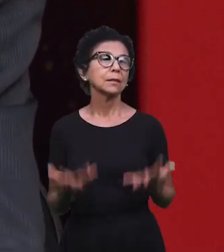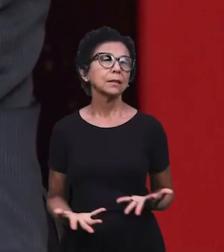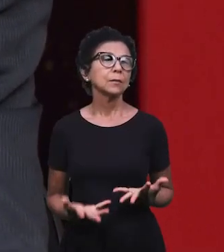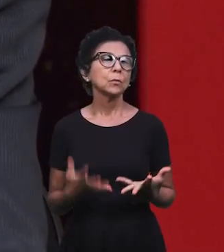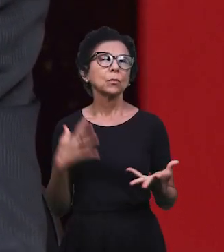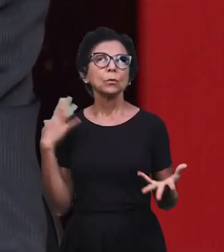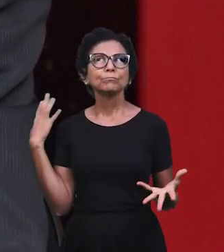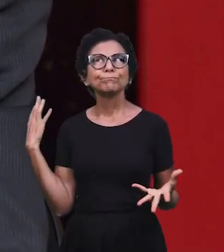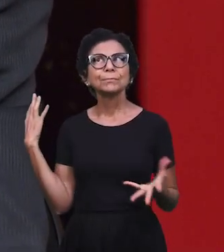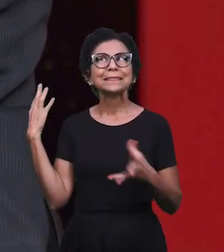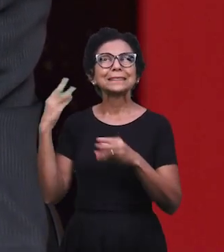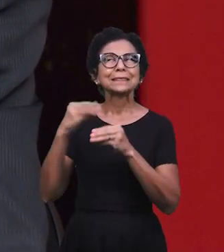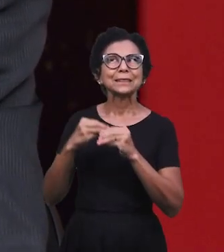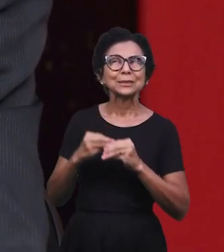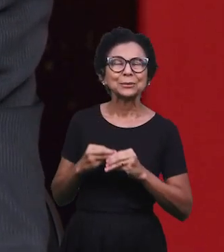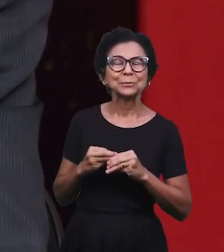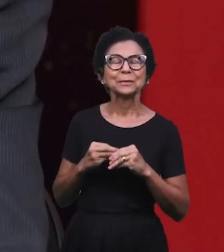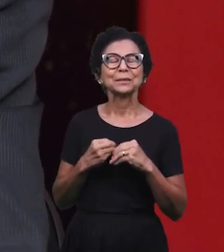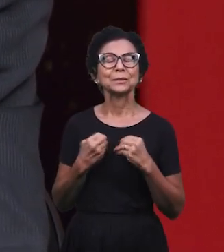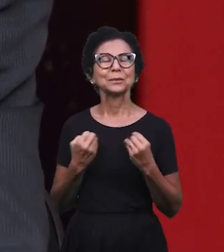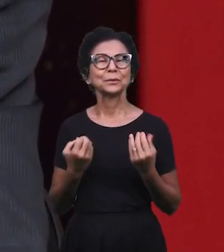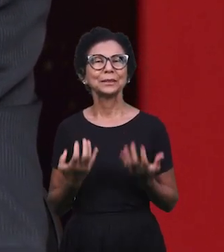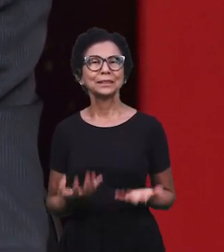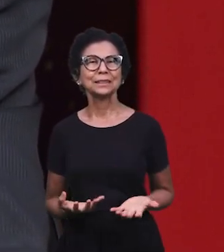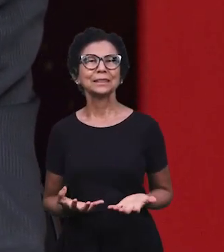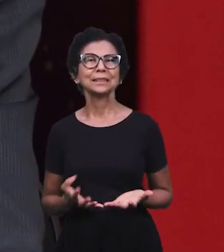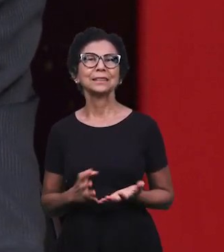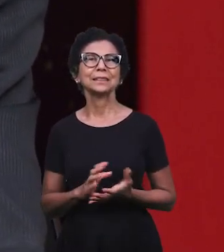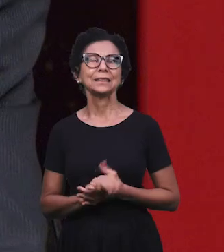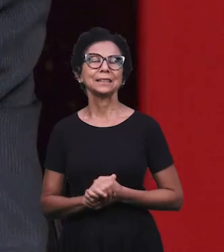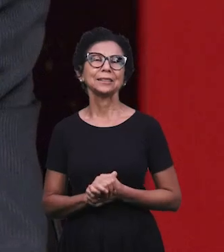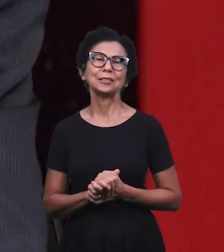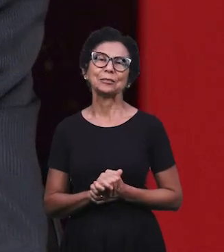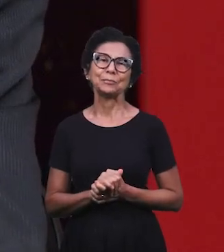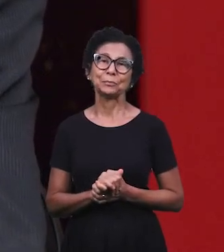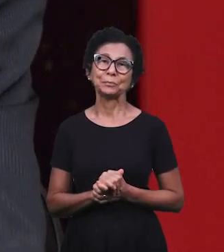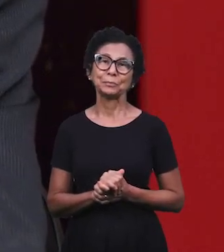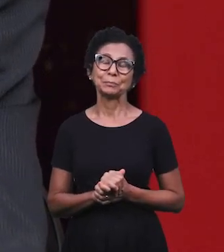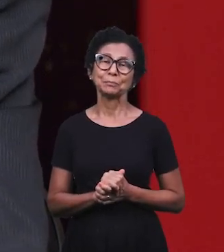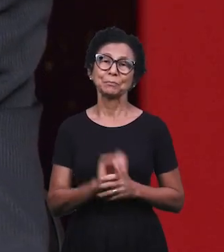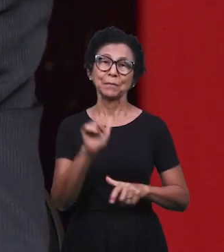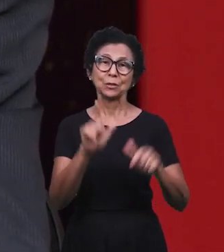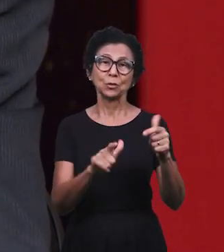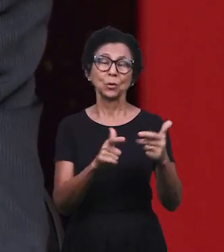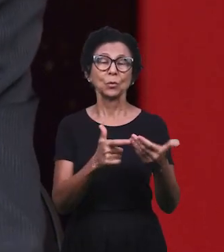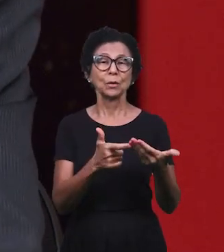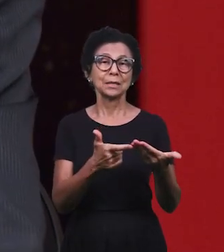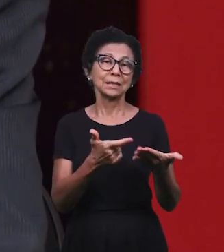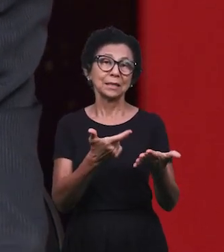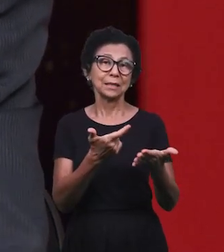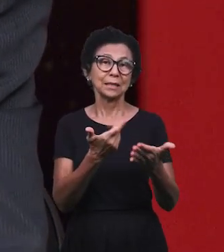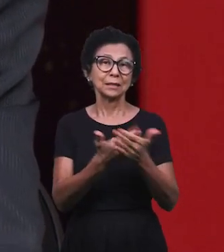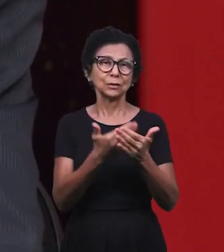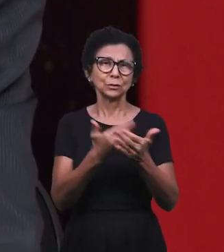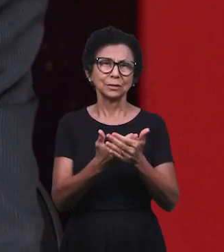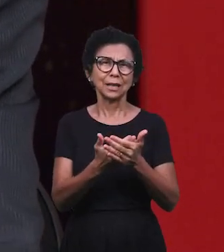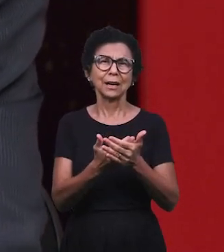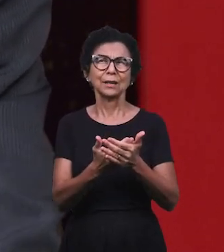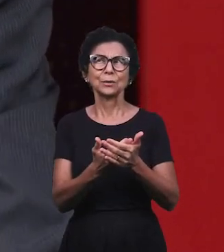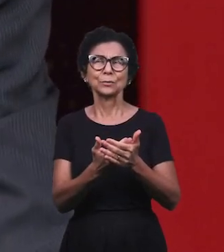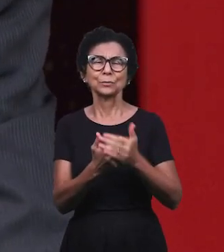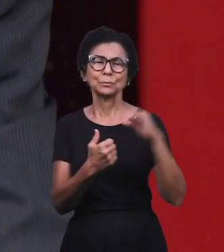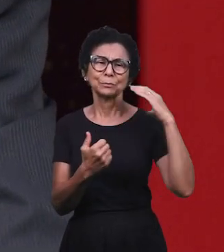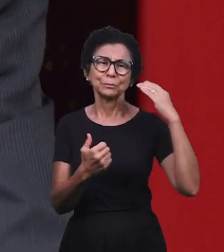deste arquiteto, principalmente quando eles estudaram a vida, não estudaram a vida celular? Como é que eles chegaram